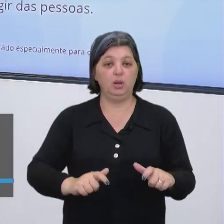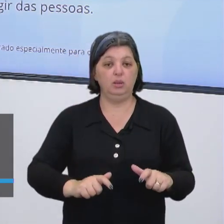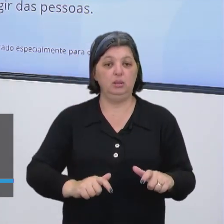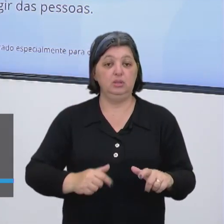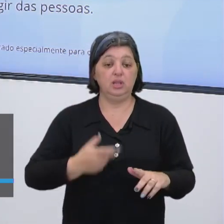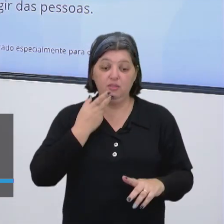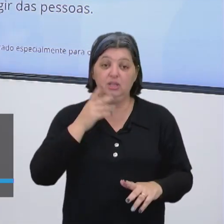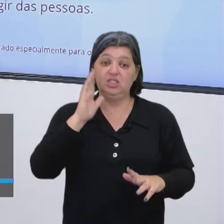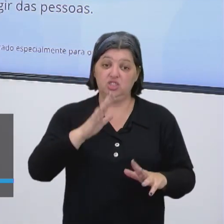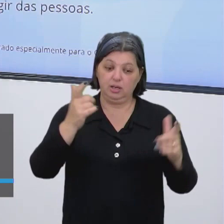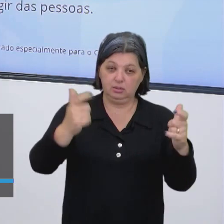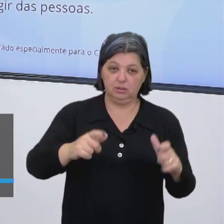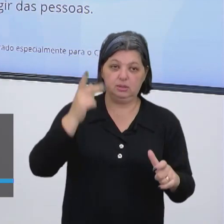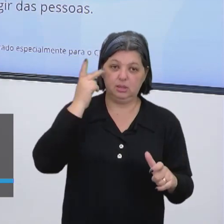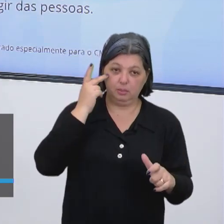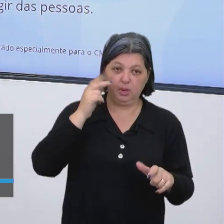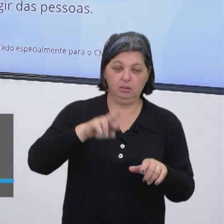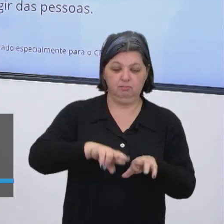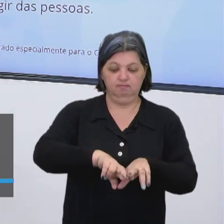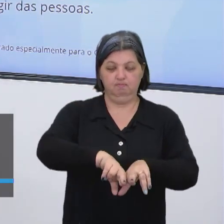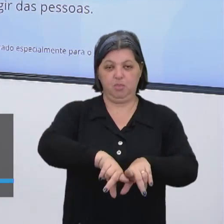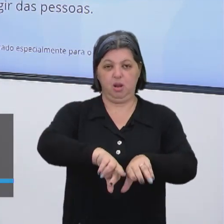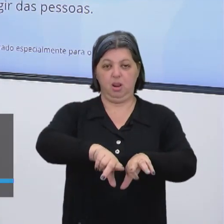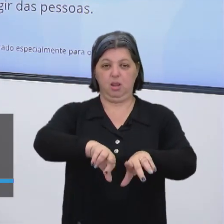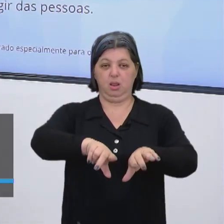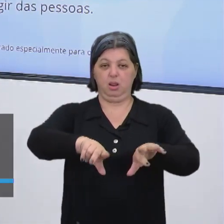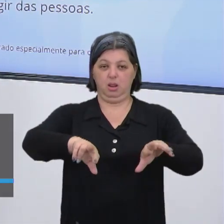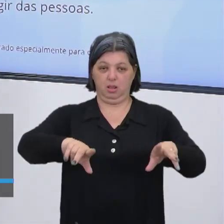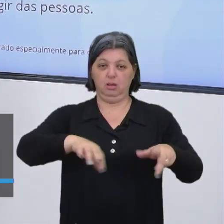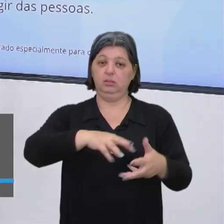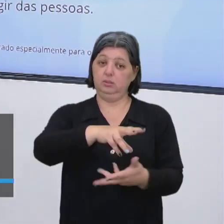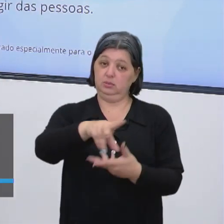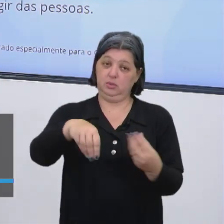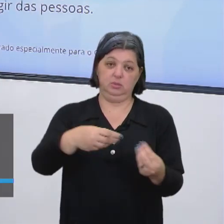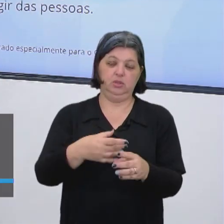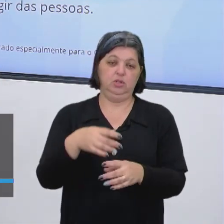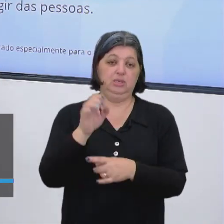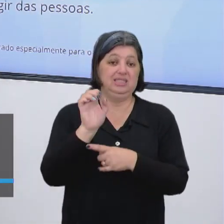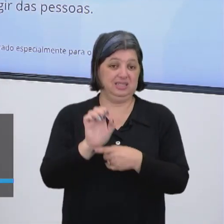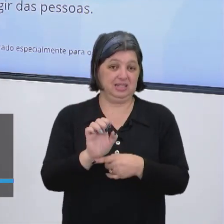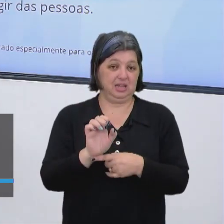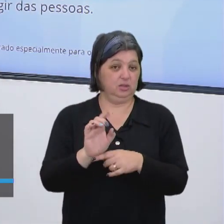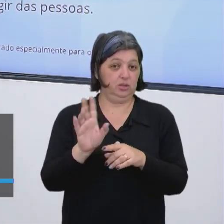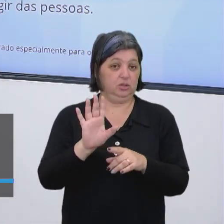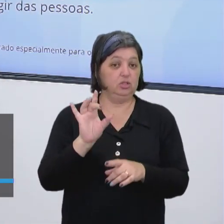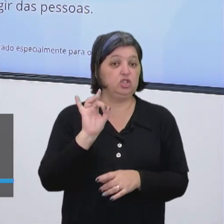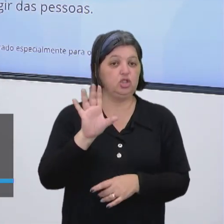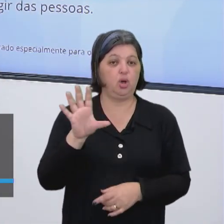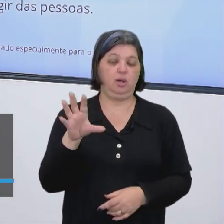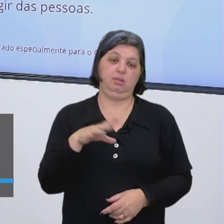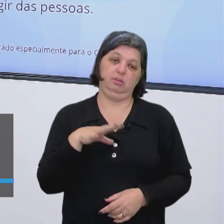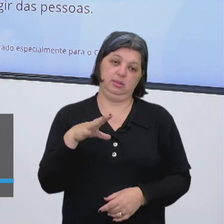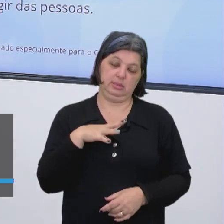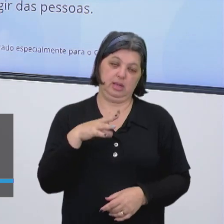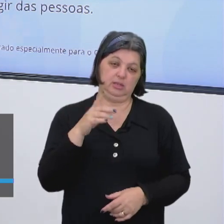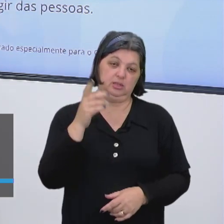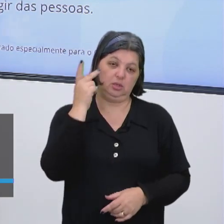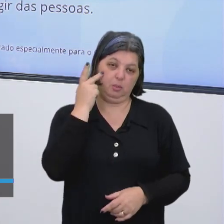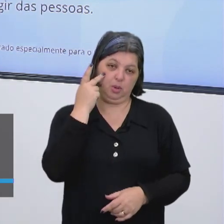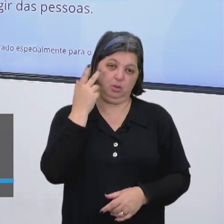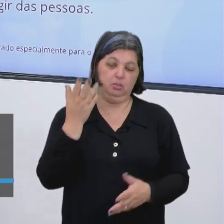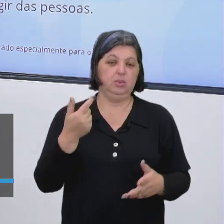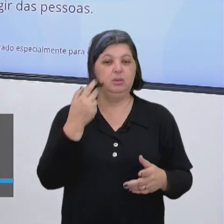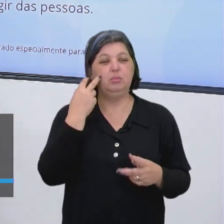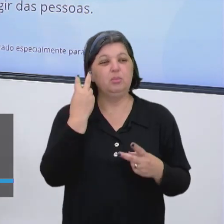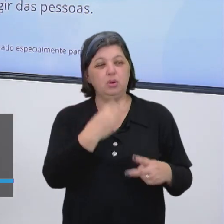São Paulo já é um mosaico por si só, e isso porque eu não estou falando nem do estado, eu estou falando da própria cidade de São Paulo, imagina quando a gente